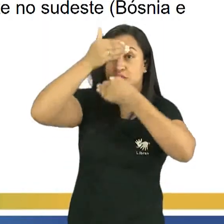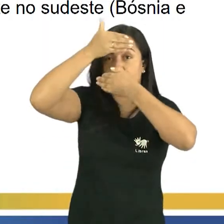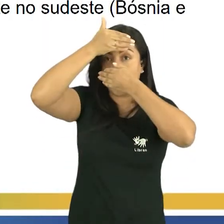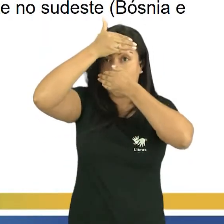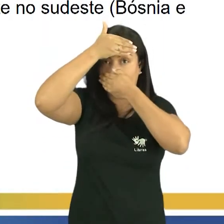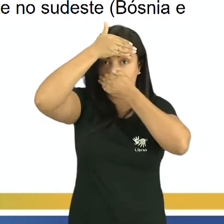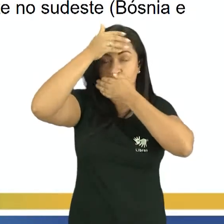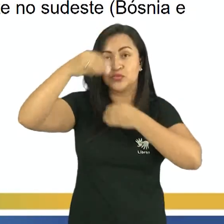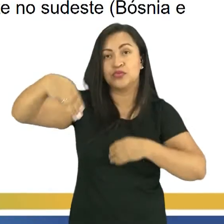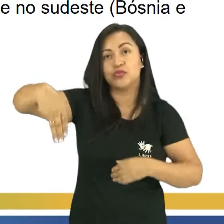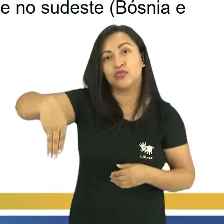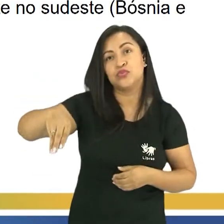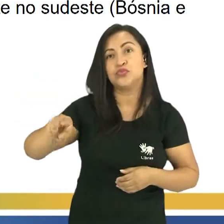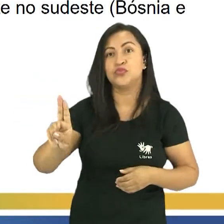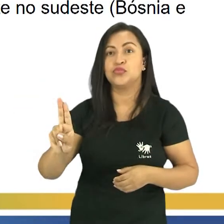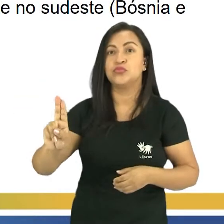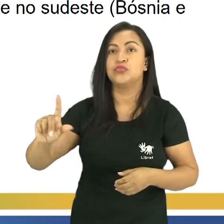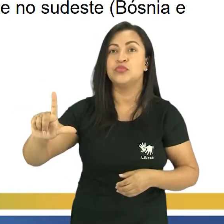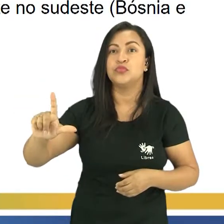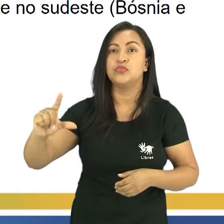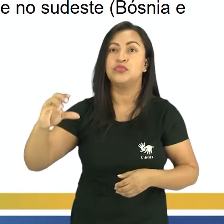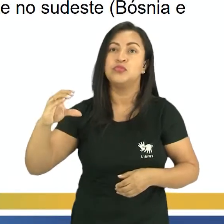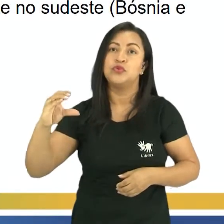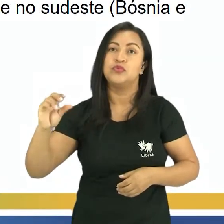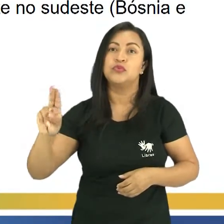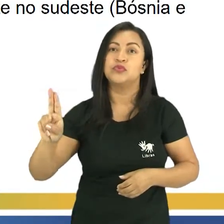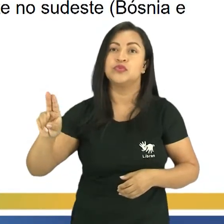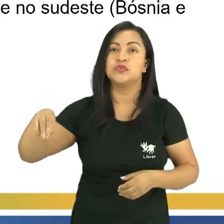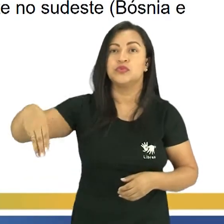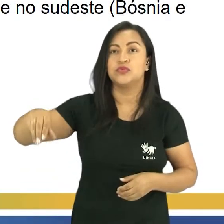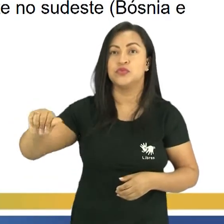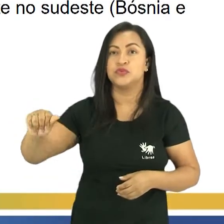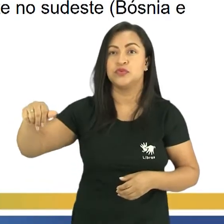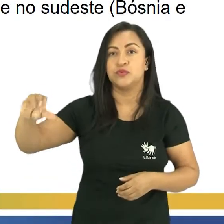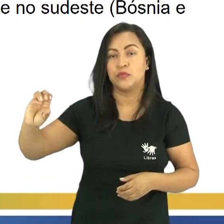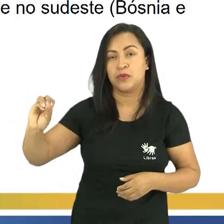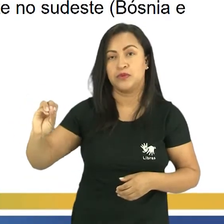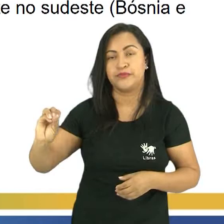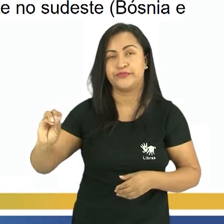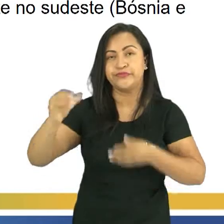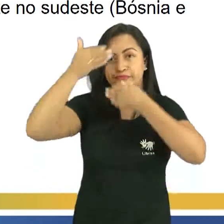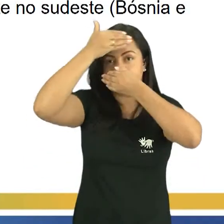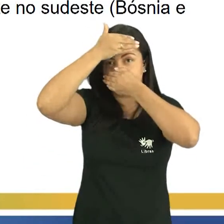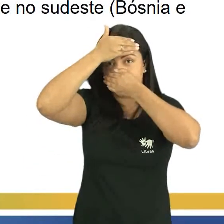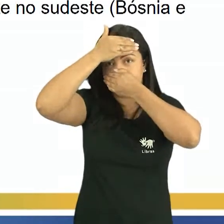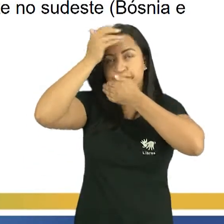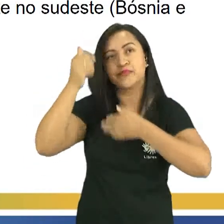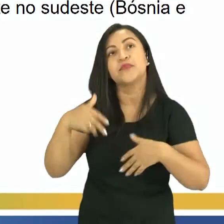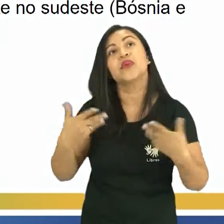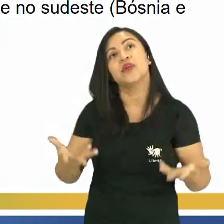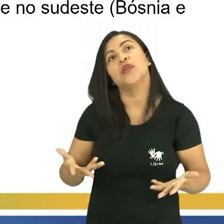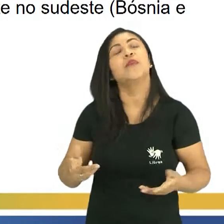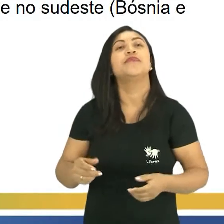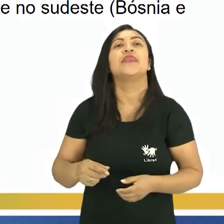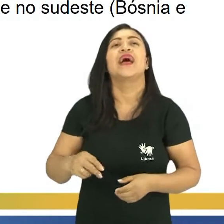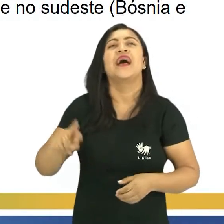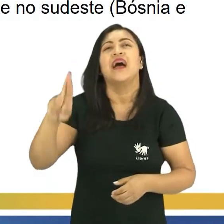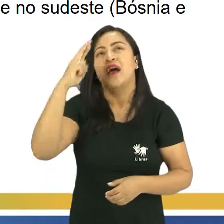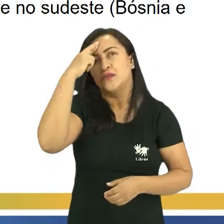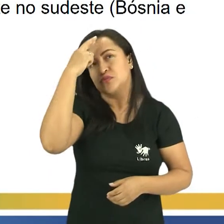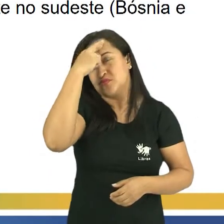grande influência na arte, cultura, filosofia e direito europeu. Tá? A religião majoritária na Europa, já tinha falado para vocês,